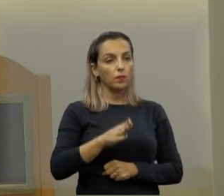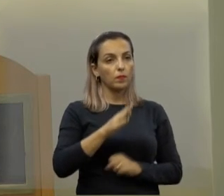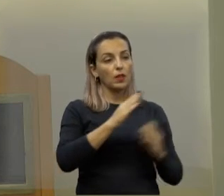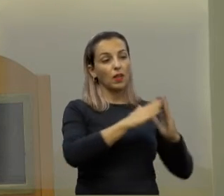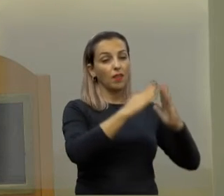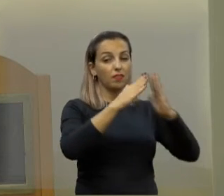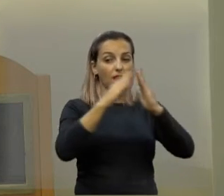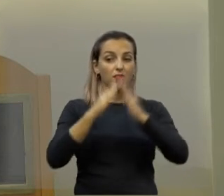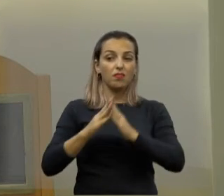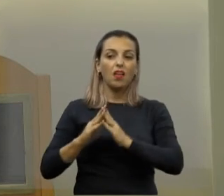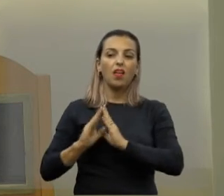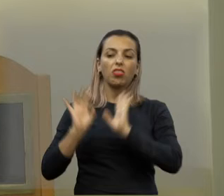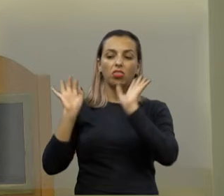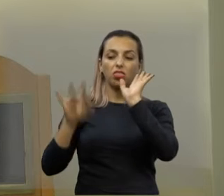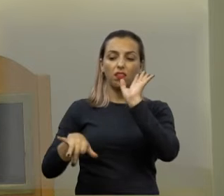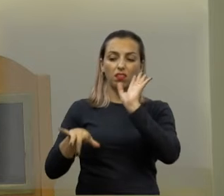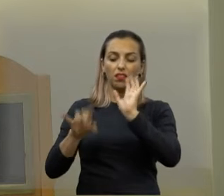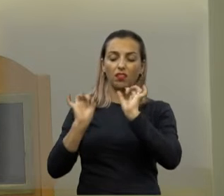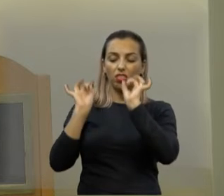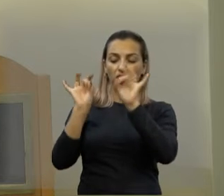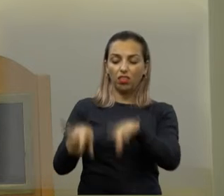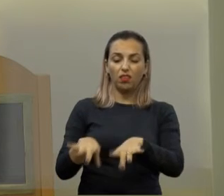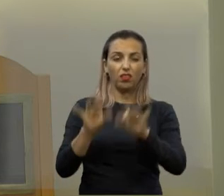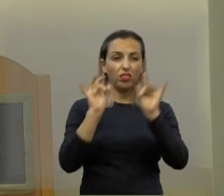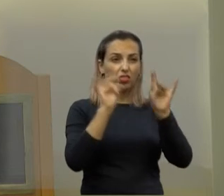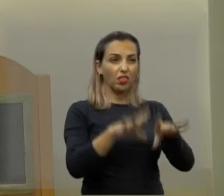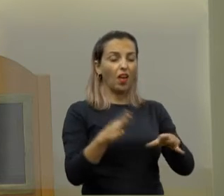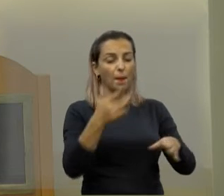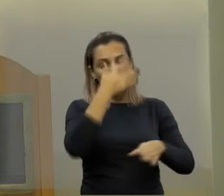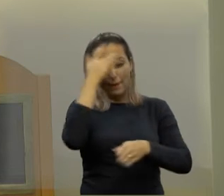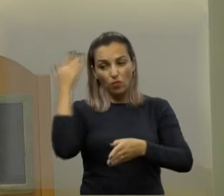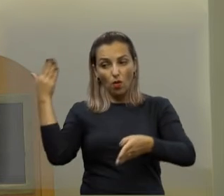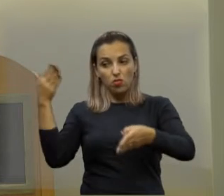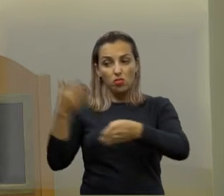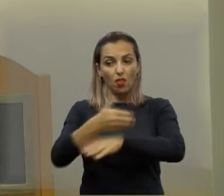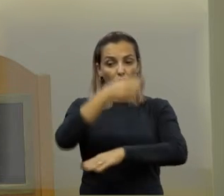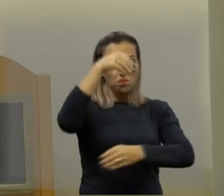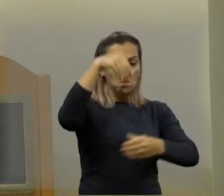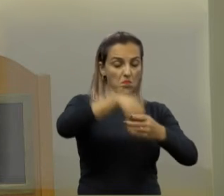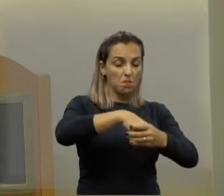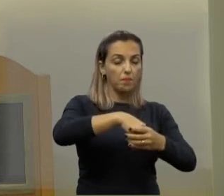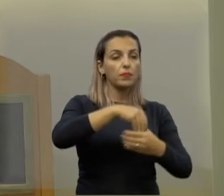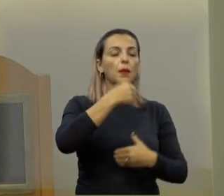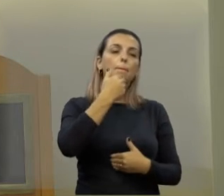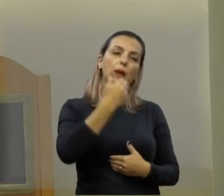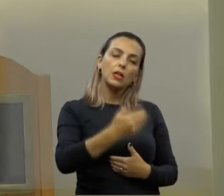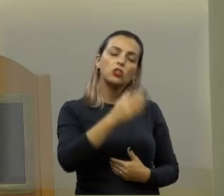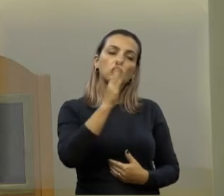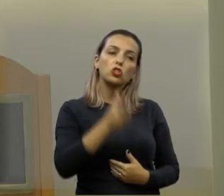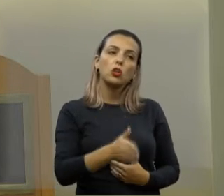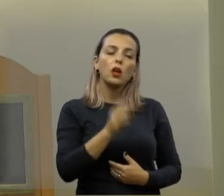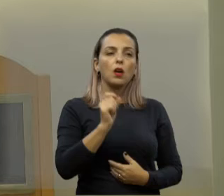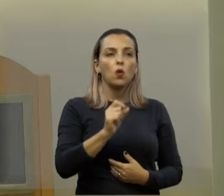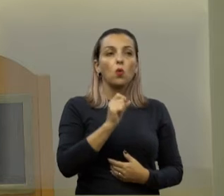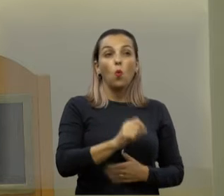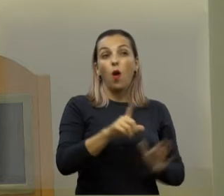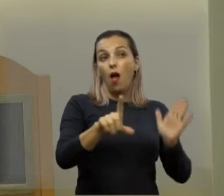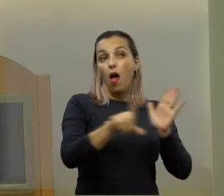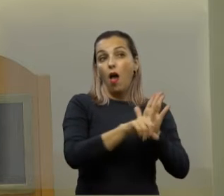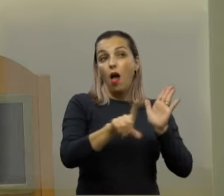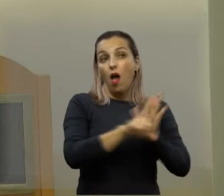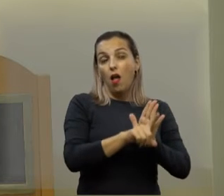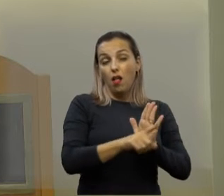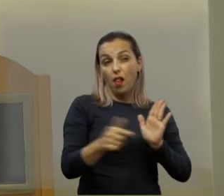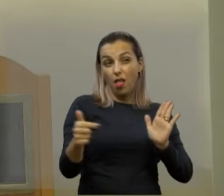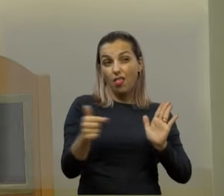em casa abandonada que está invadida nós já pedimos já a a lei né